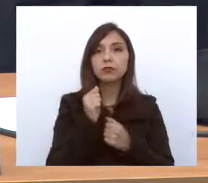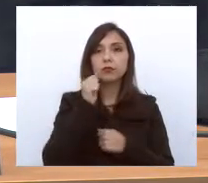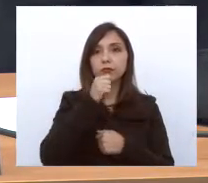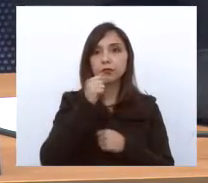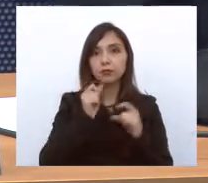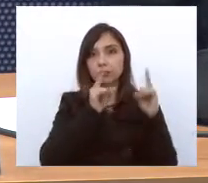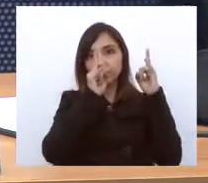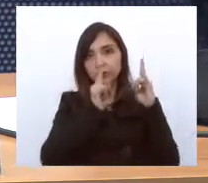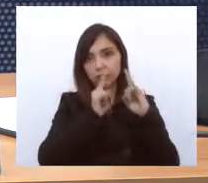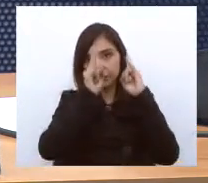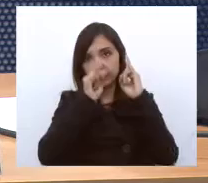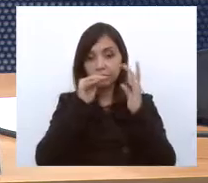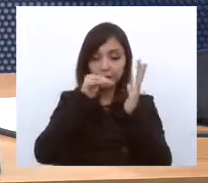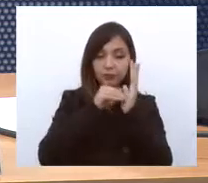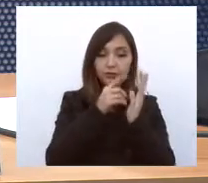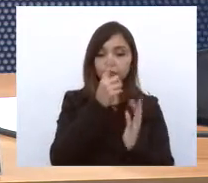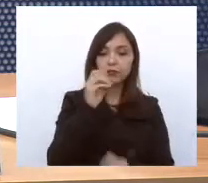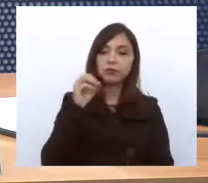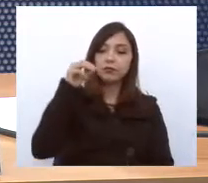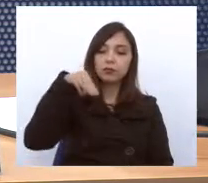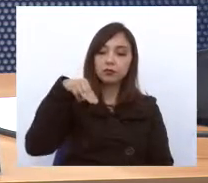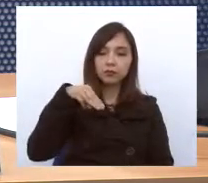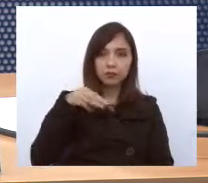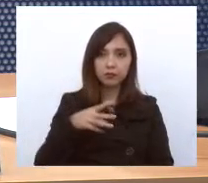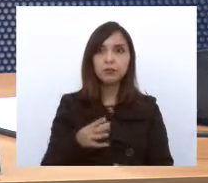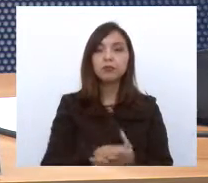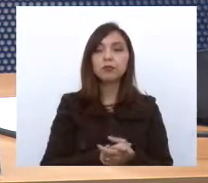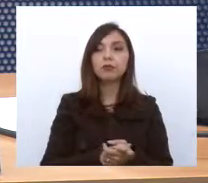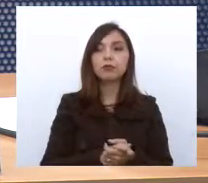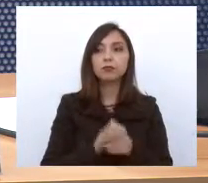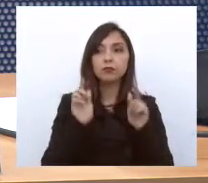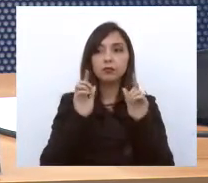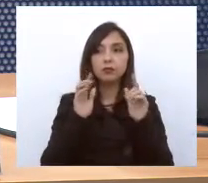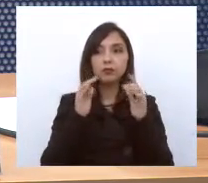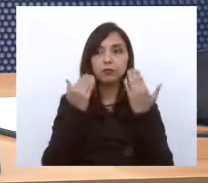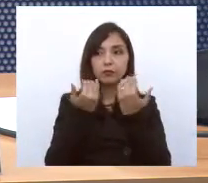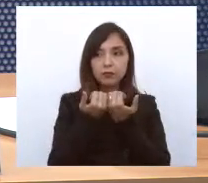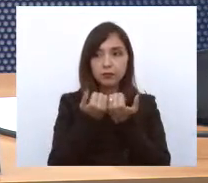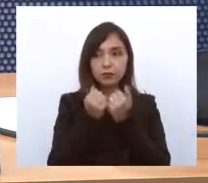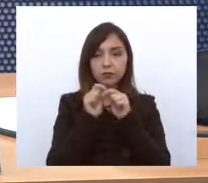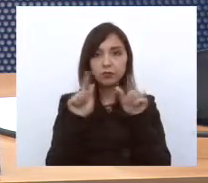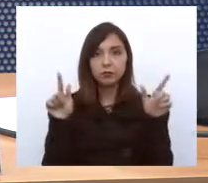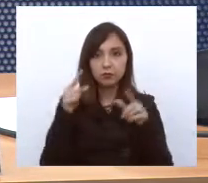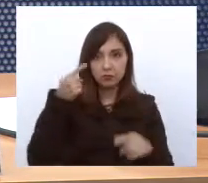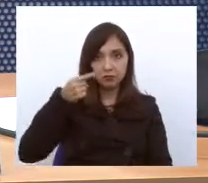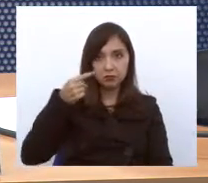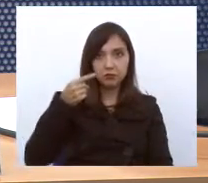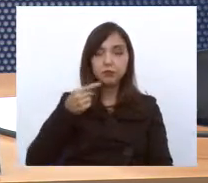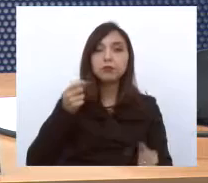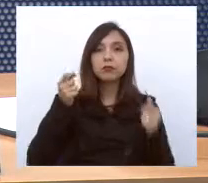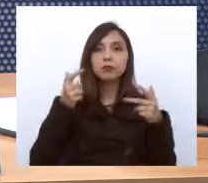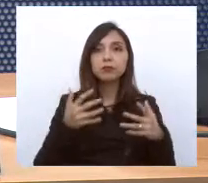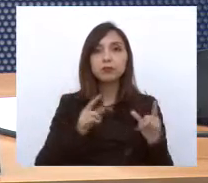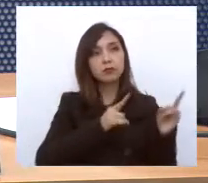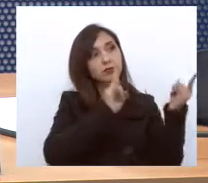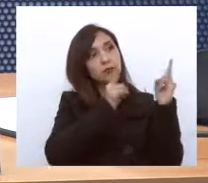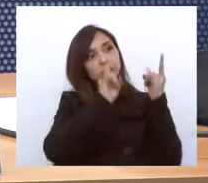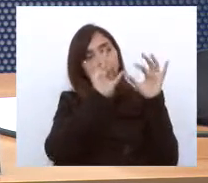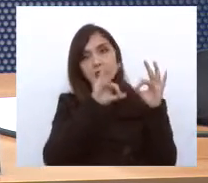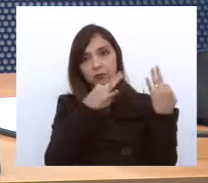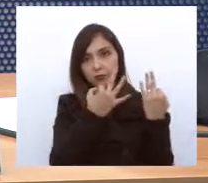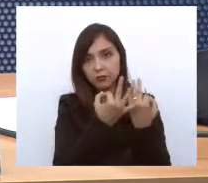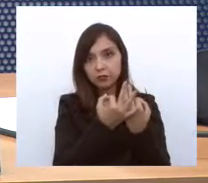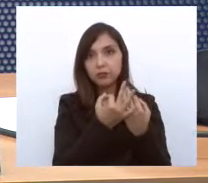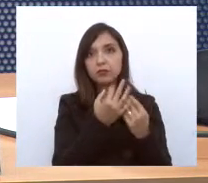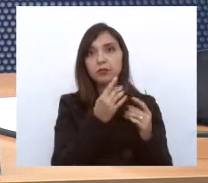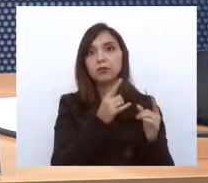área útil de até 100 metros quadrados. A Câmara Municipal de Guarulhos decreta. Artigo 1º. Os edifícios multifamiliares